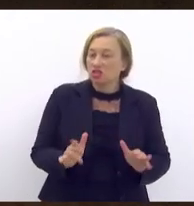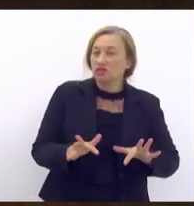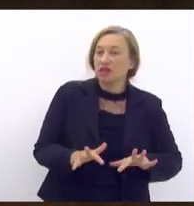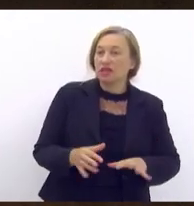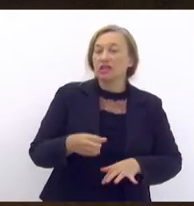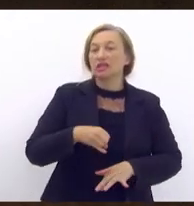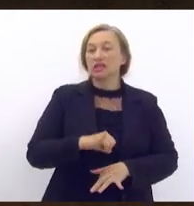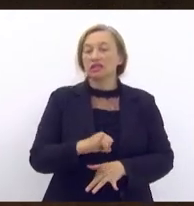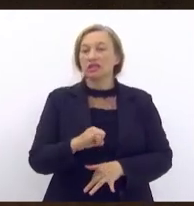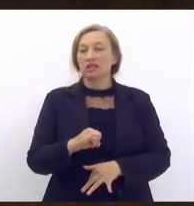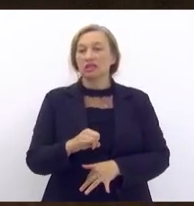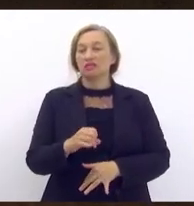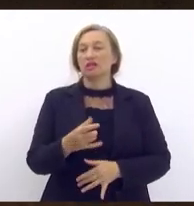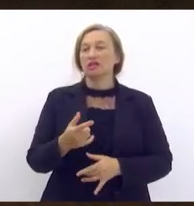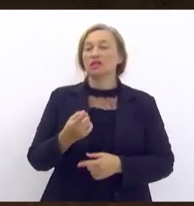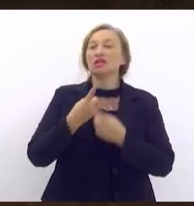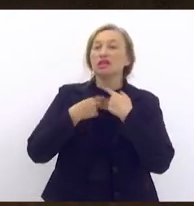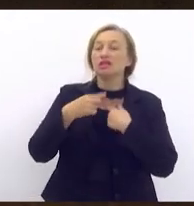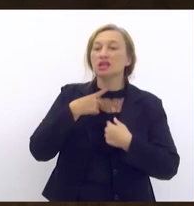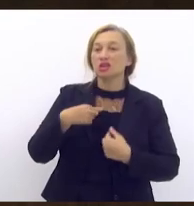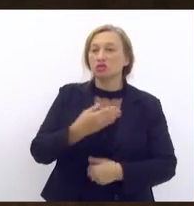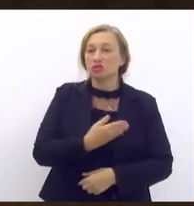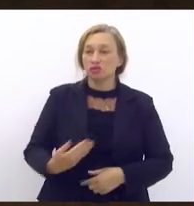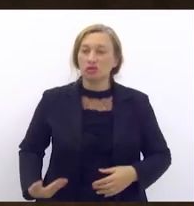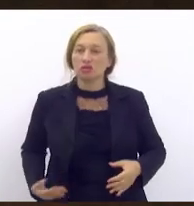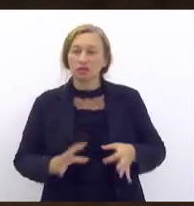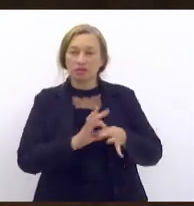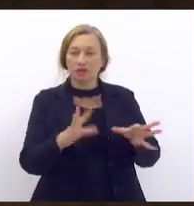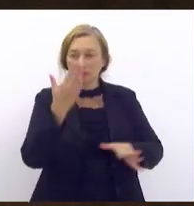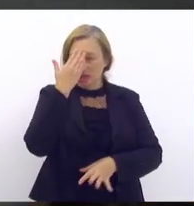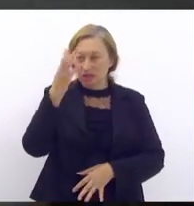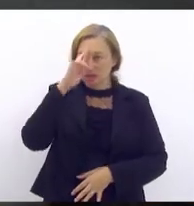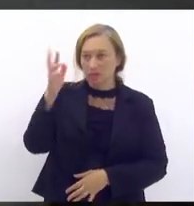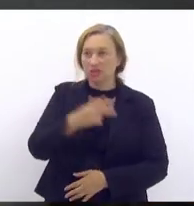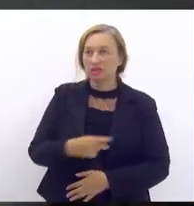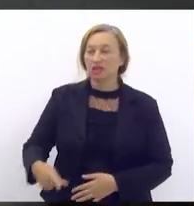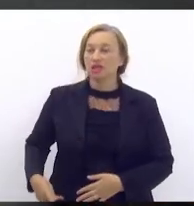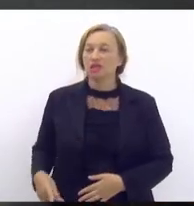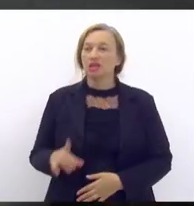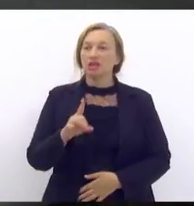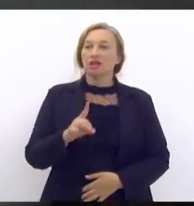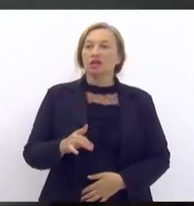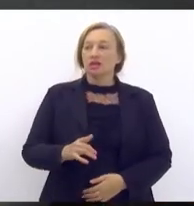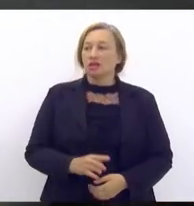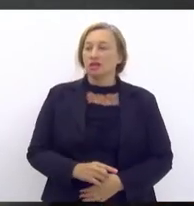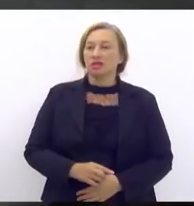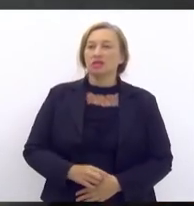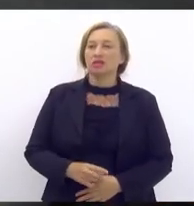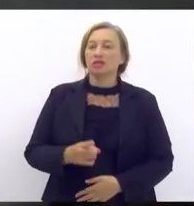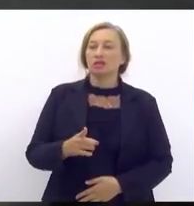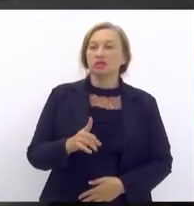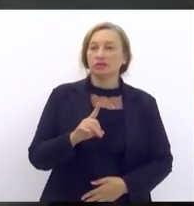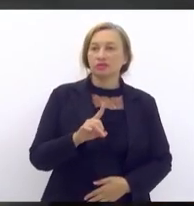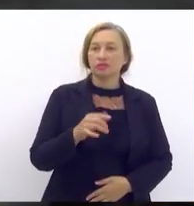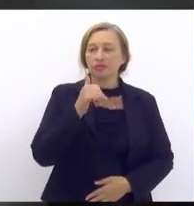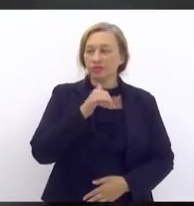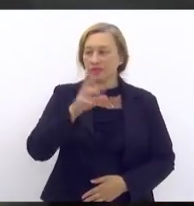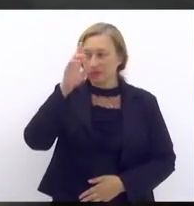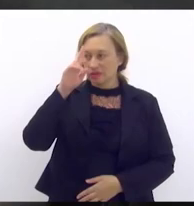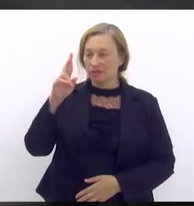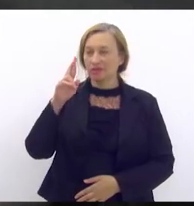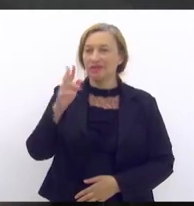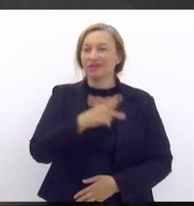caso haja boa vontade do governador em sancionar. Muito obrigado, presidente. Senhora presidente, questão pois de não, ordem. Deputado.